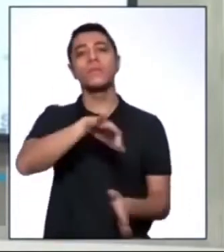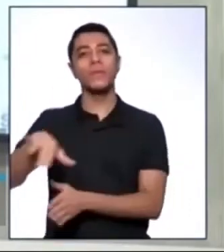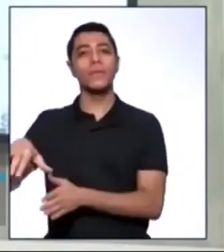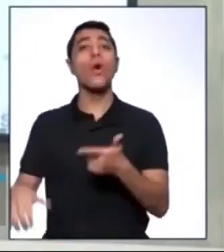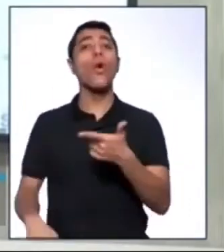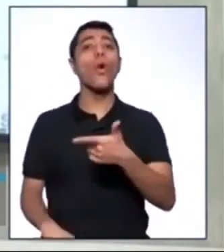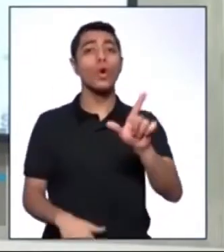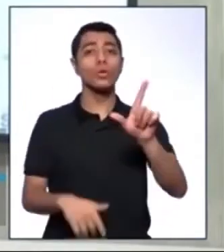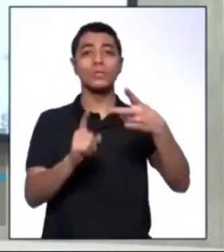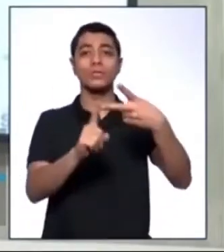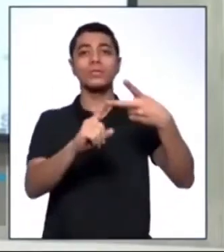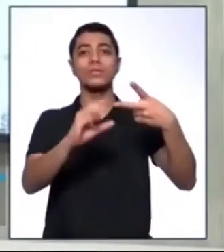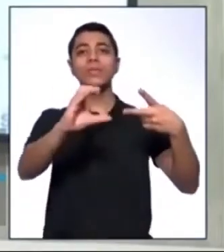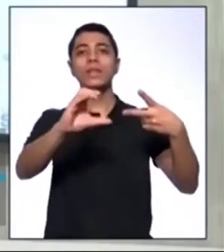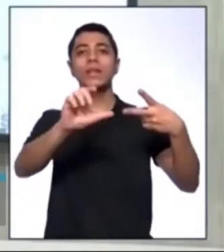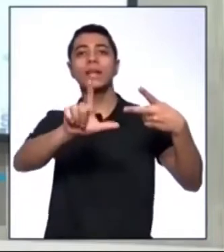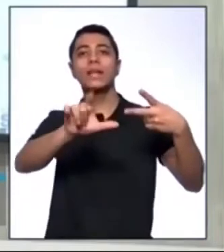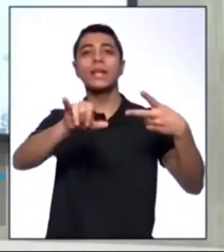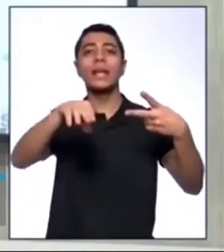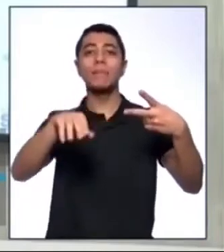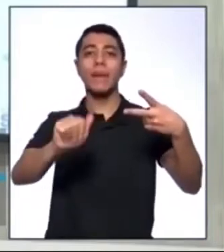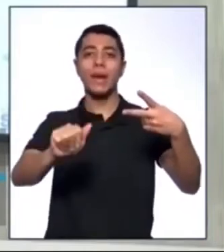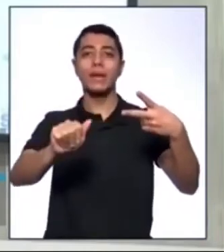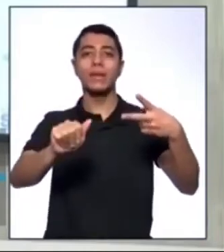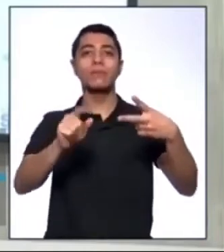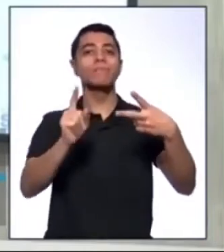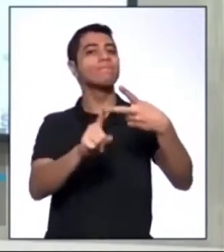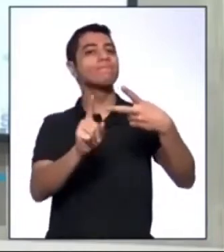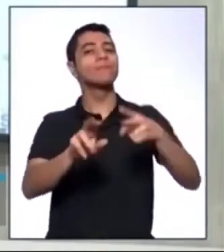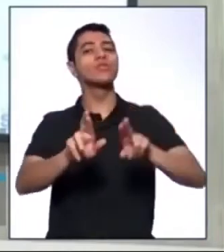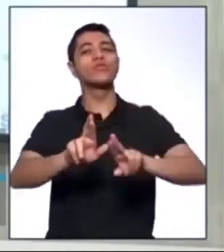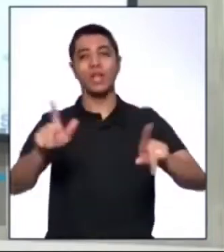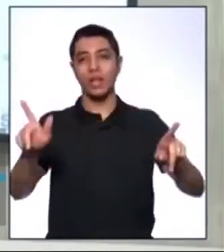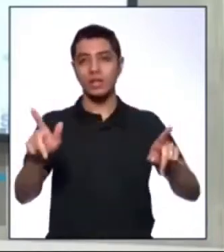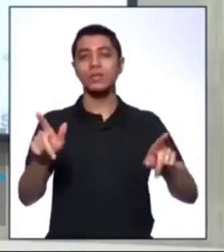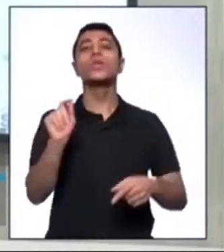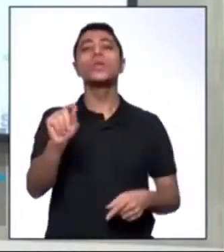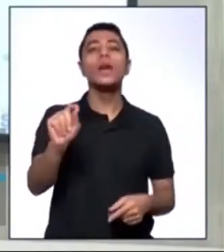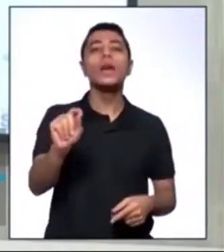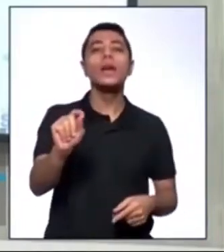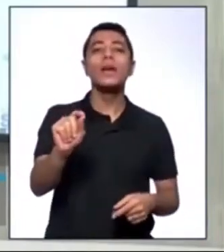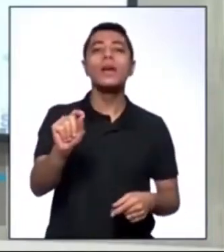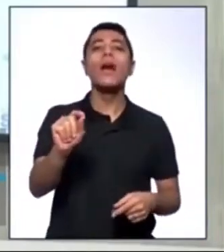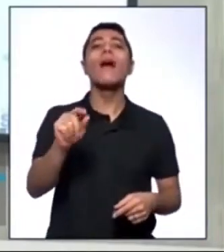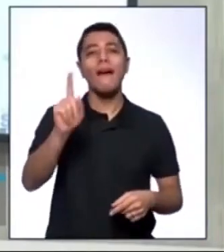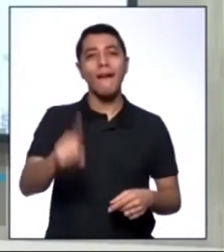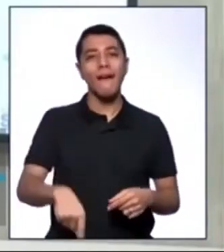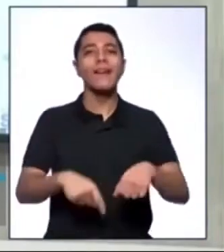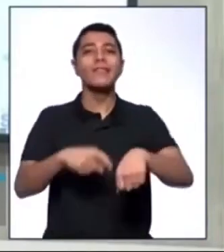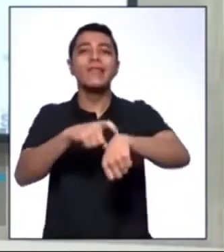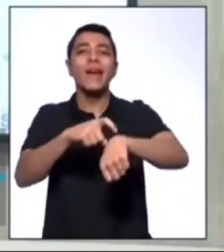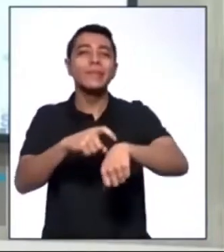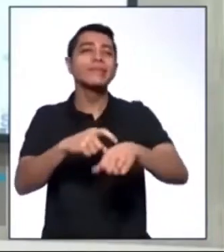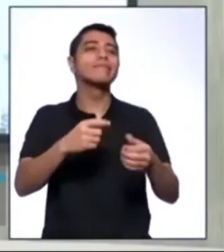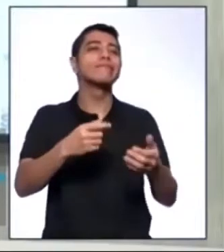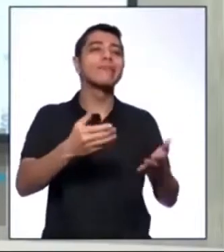sucessão habitual dos tipos de tempo. O que seria a sucessão habitual dos tipos de tempo? Seria